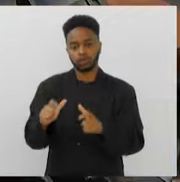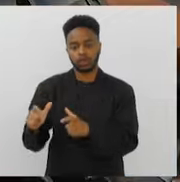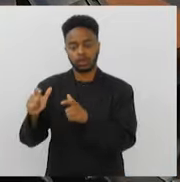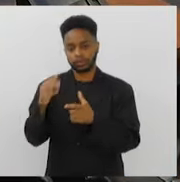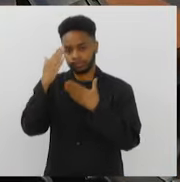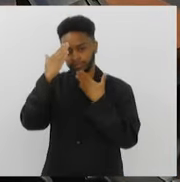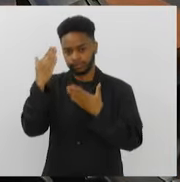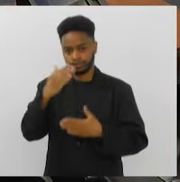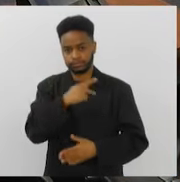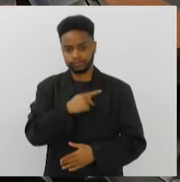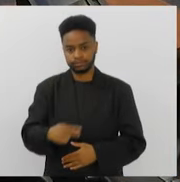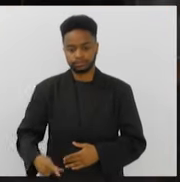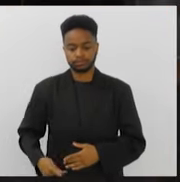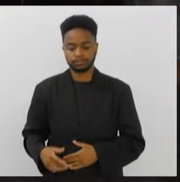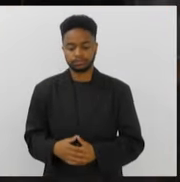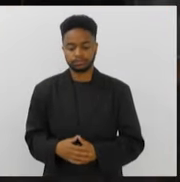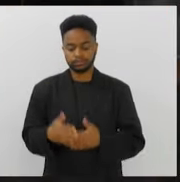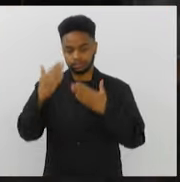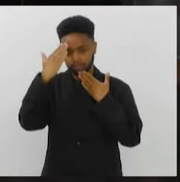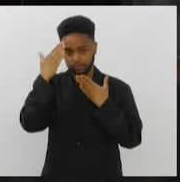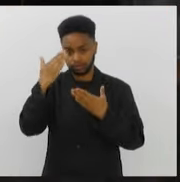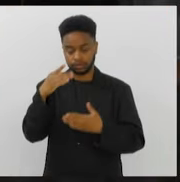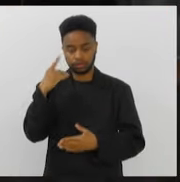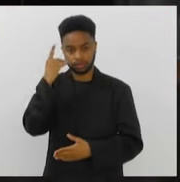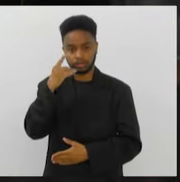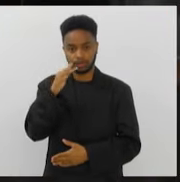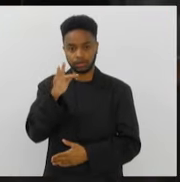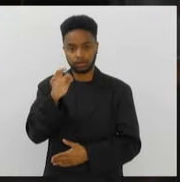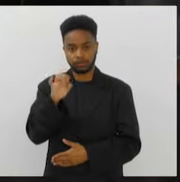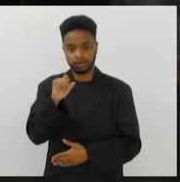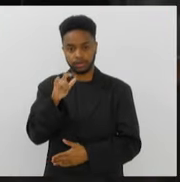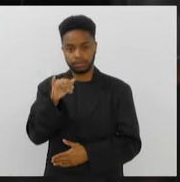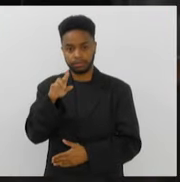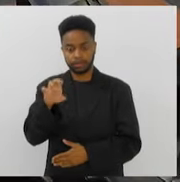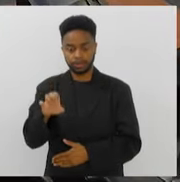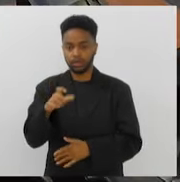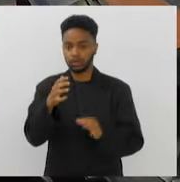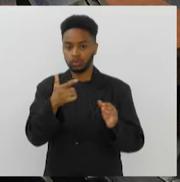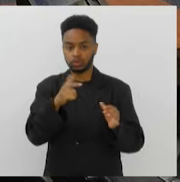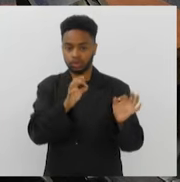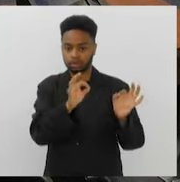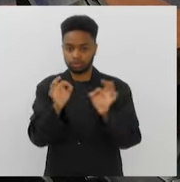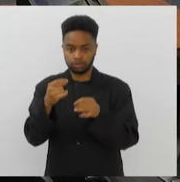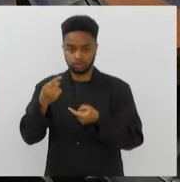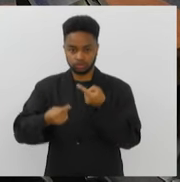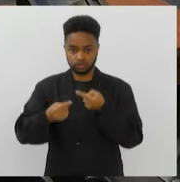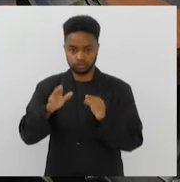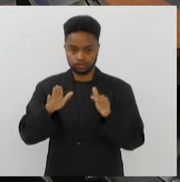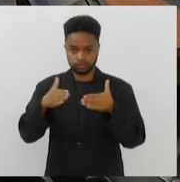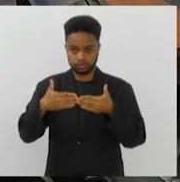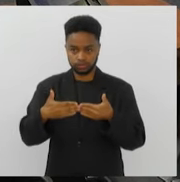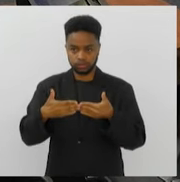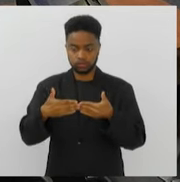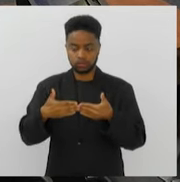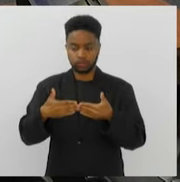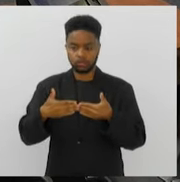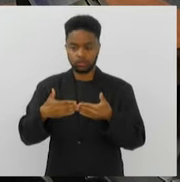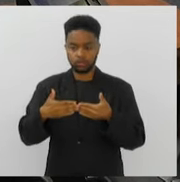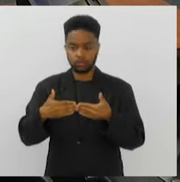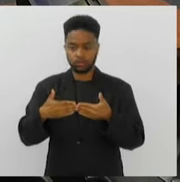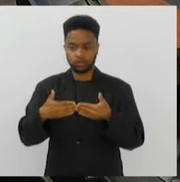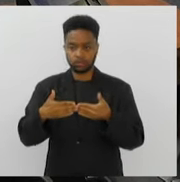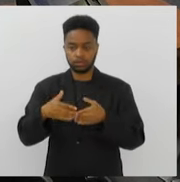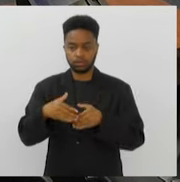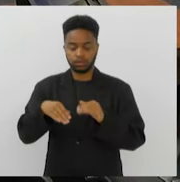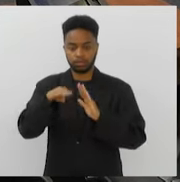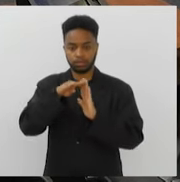presidente. Obrigado, deputado Filipe Albel. Não havendo mais nada a tratar, encerra-se a